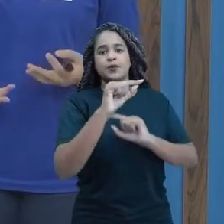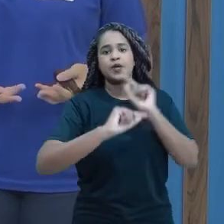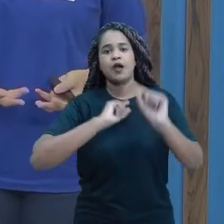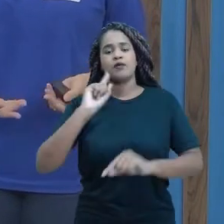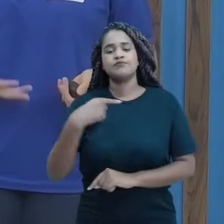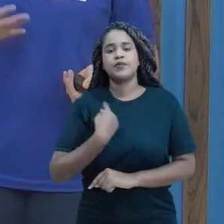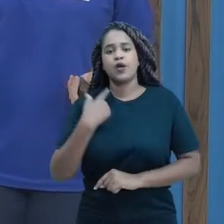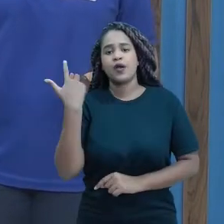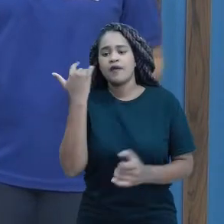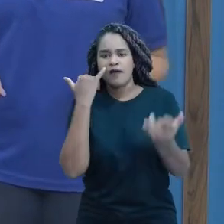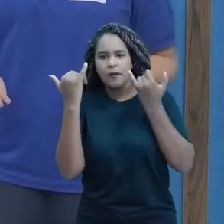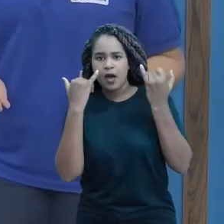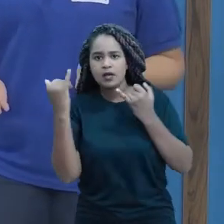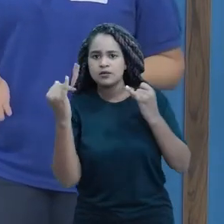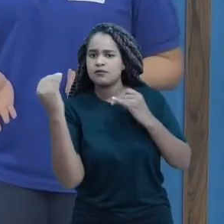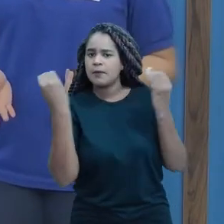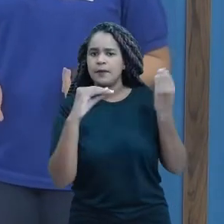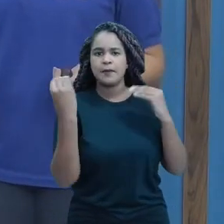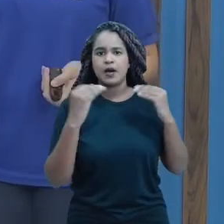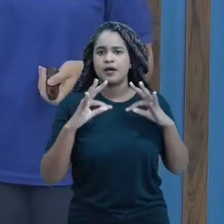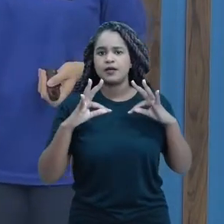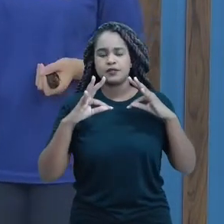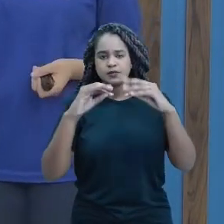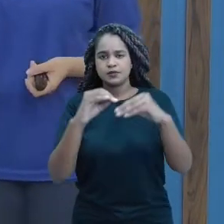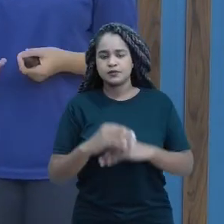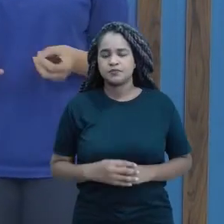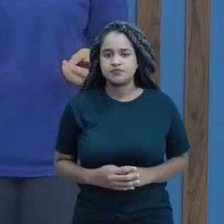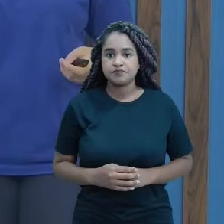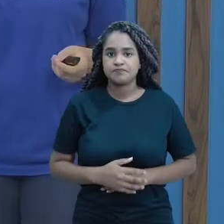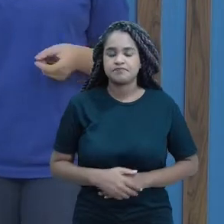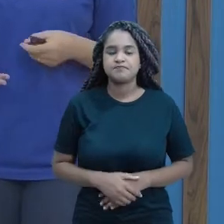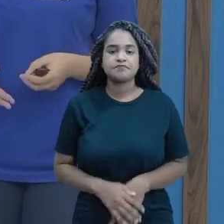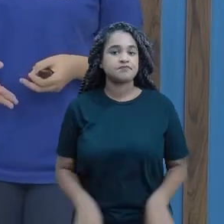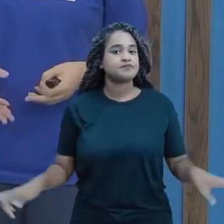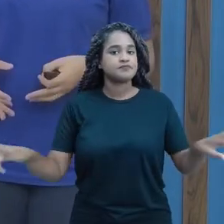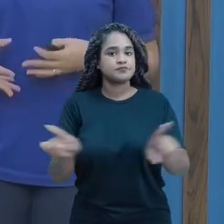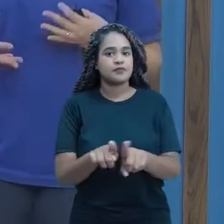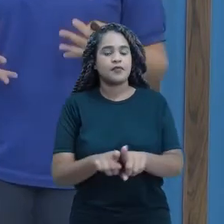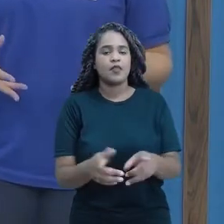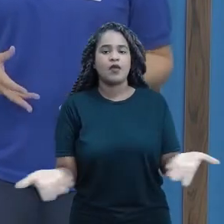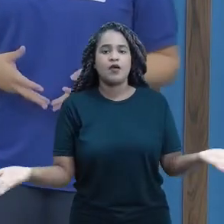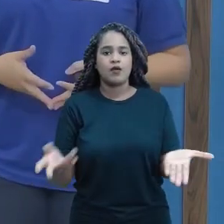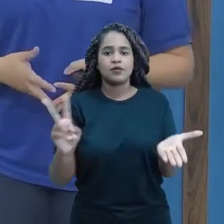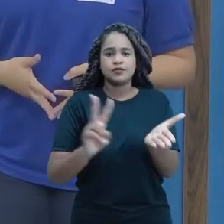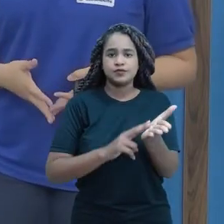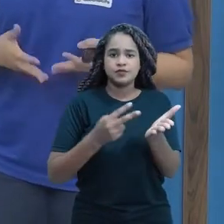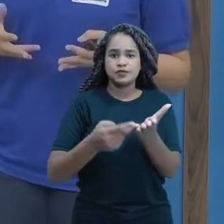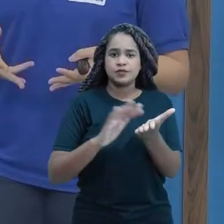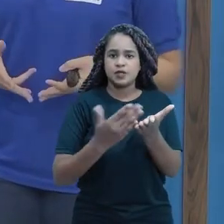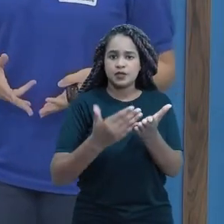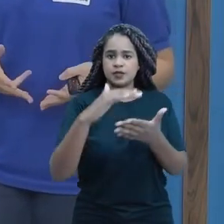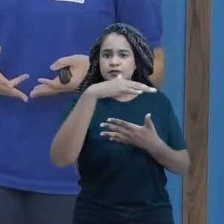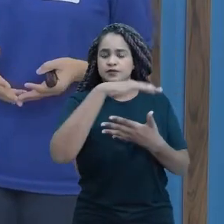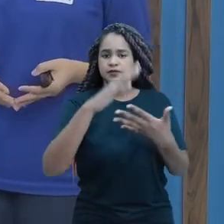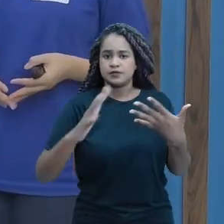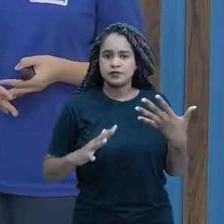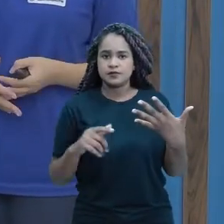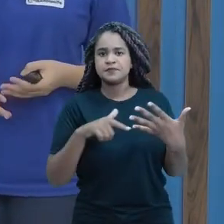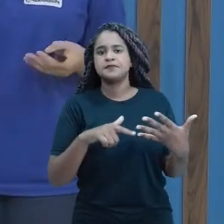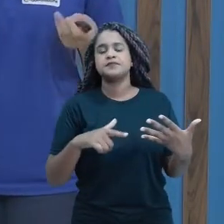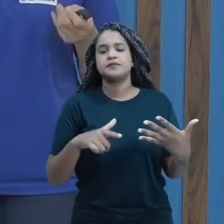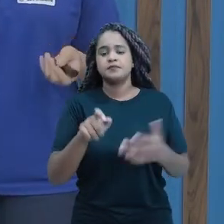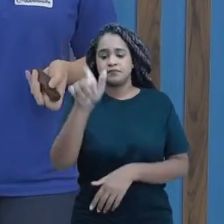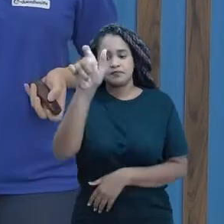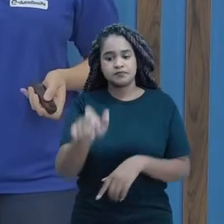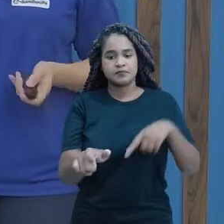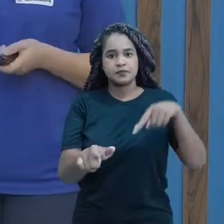de informações que vai atender aí as suas dúvidas, tá bom? A gente também tem hoje a tradução simultânea para a língua brasileira de sinais. Quem